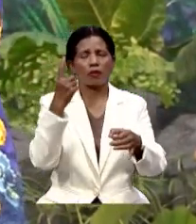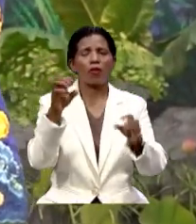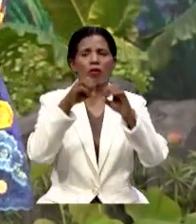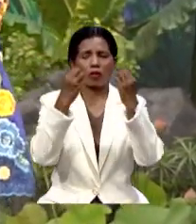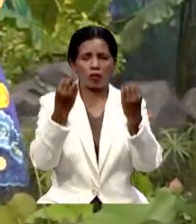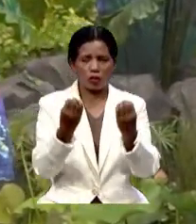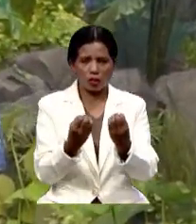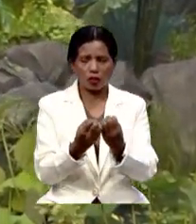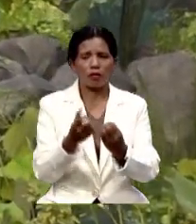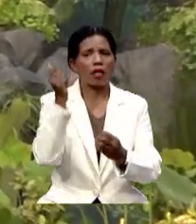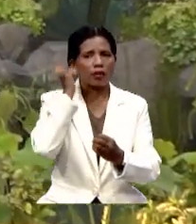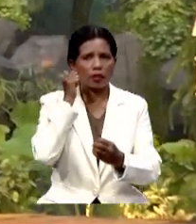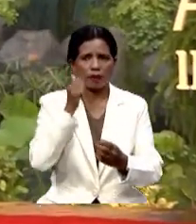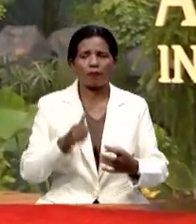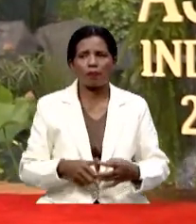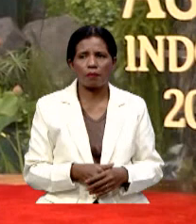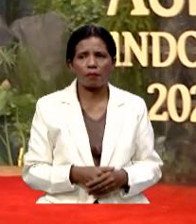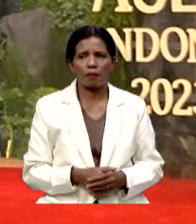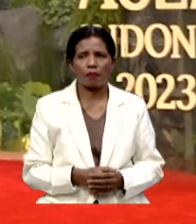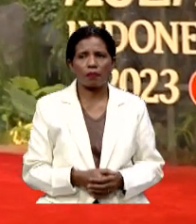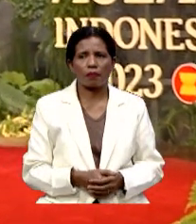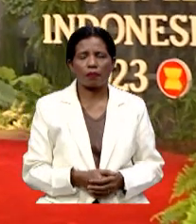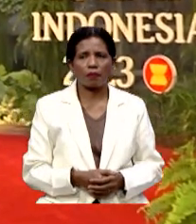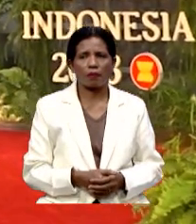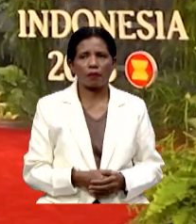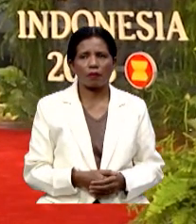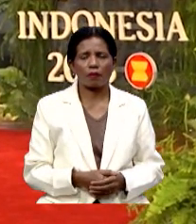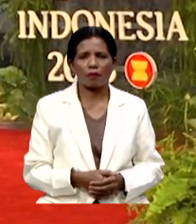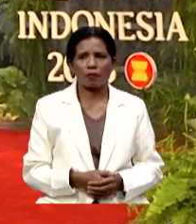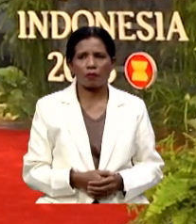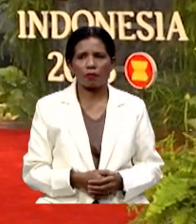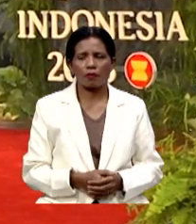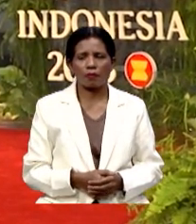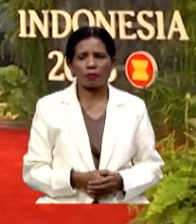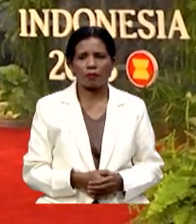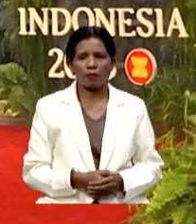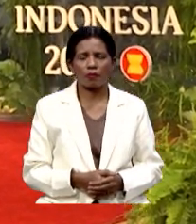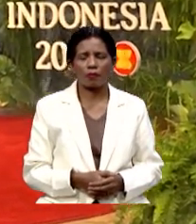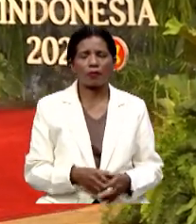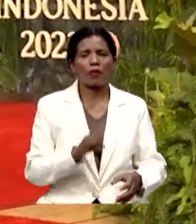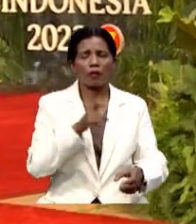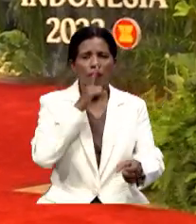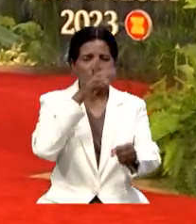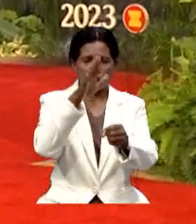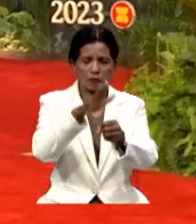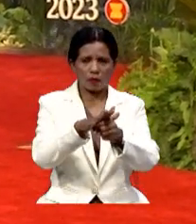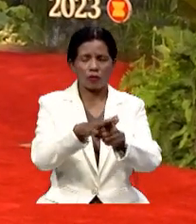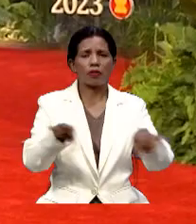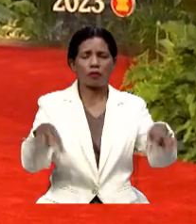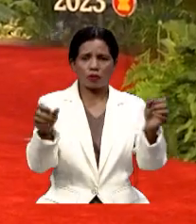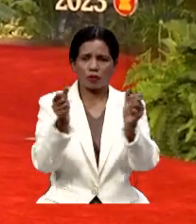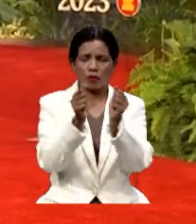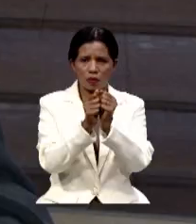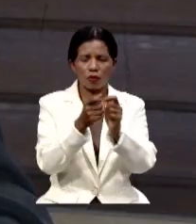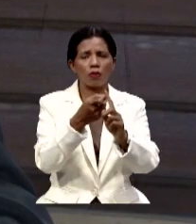organização regional ASEAN. Aprende de Rona. Rona é compromisso comum com os